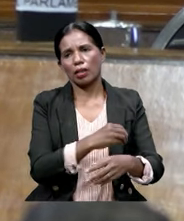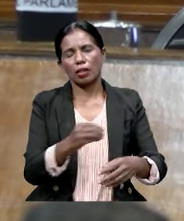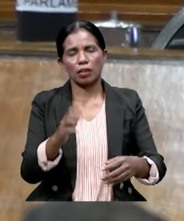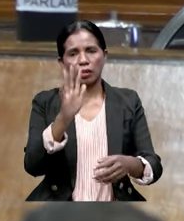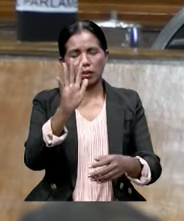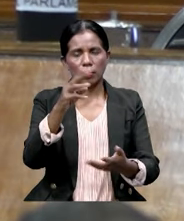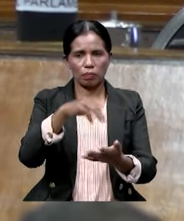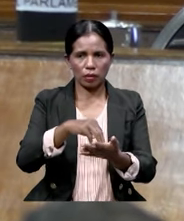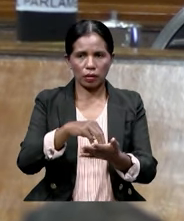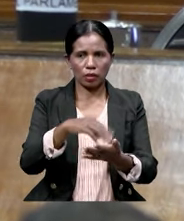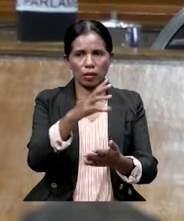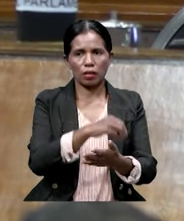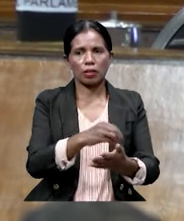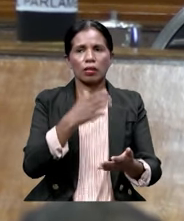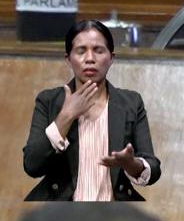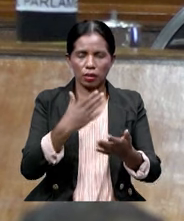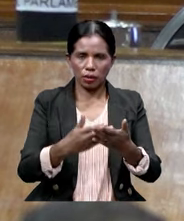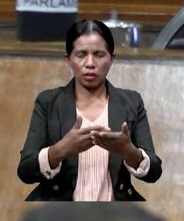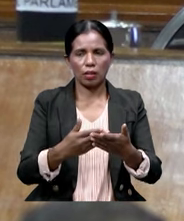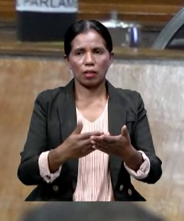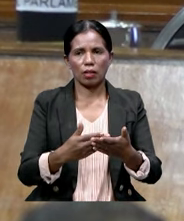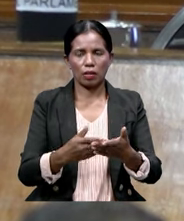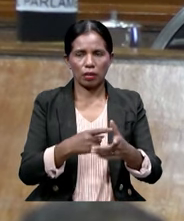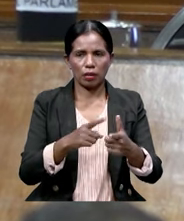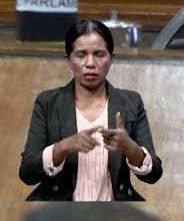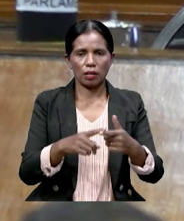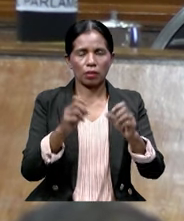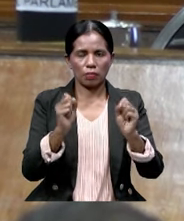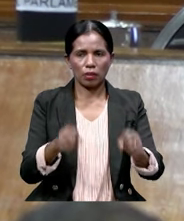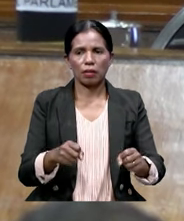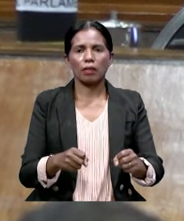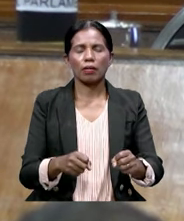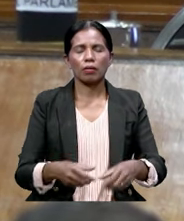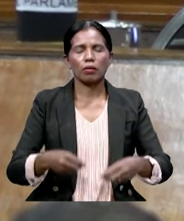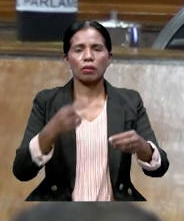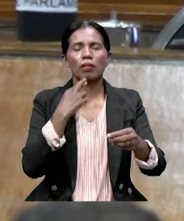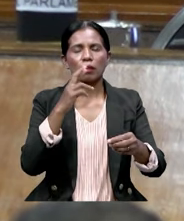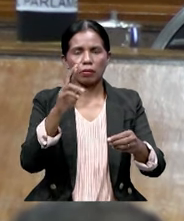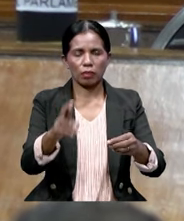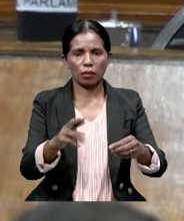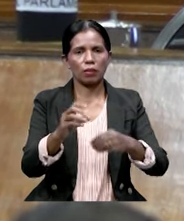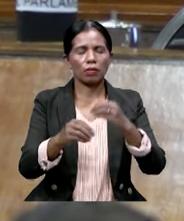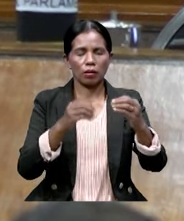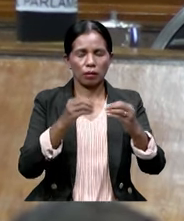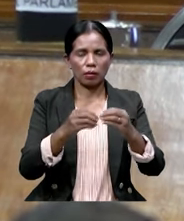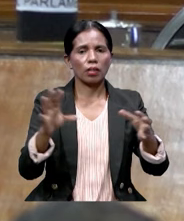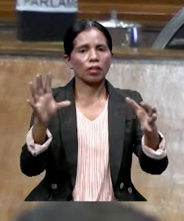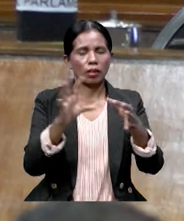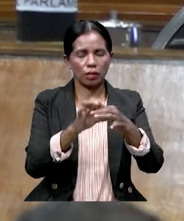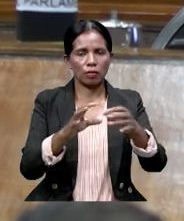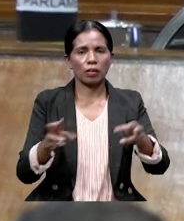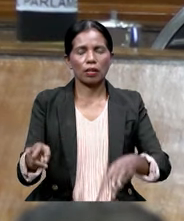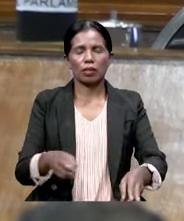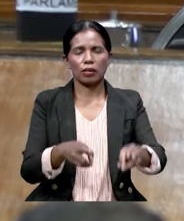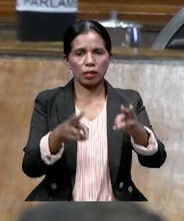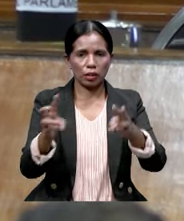milhões progresu iha terino iha hela para depois atau bela for resposta na ba ke stang sira nebe ke liga estradas